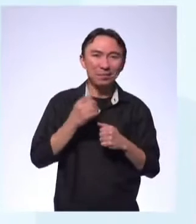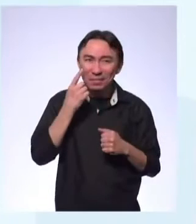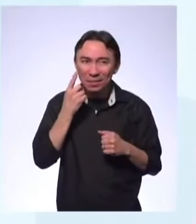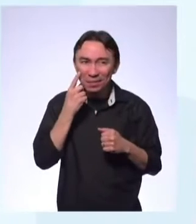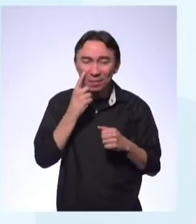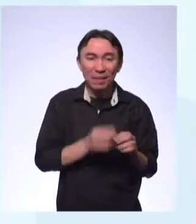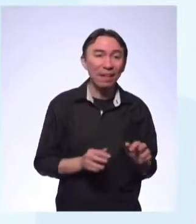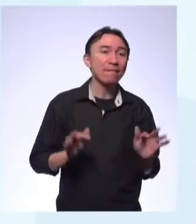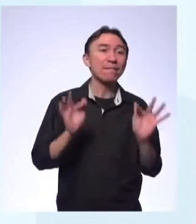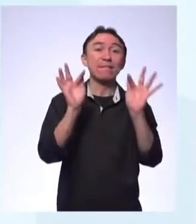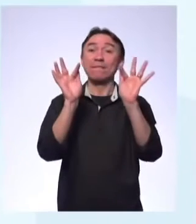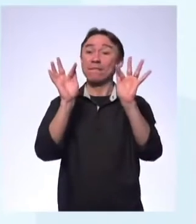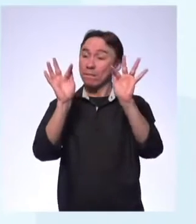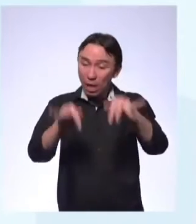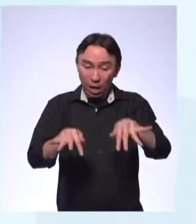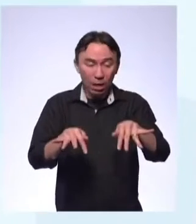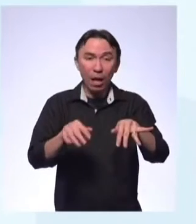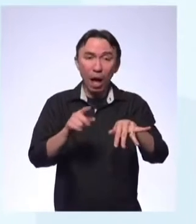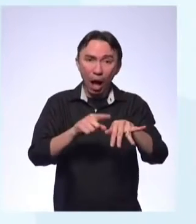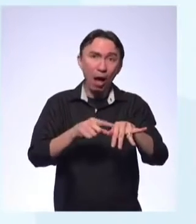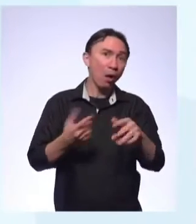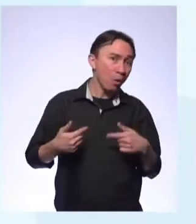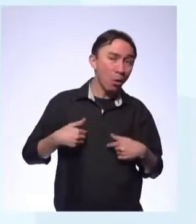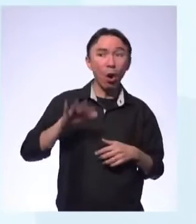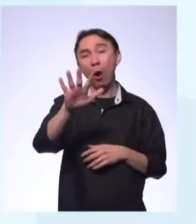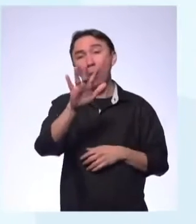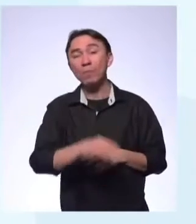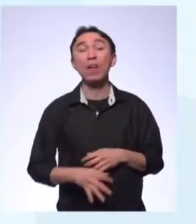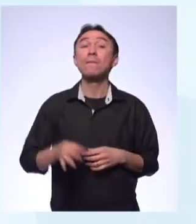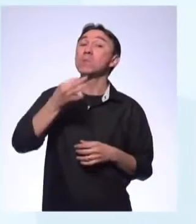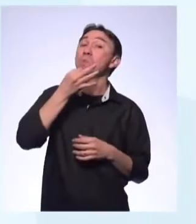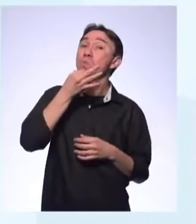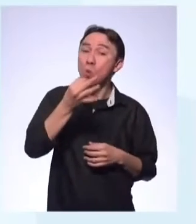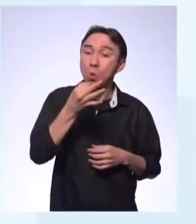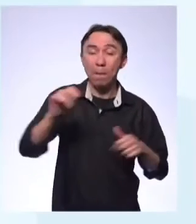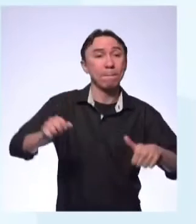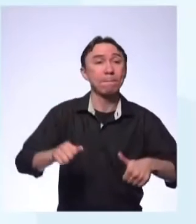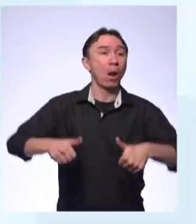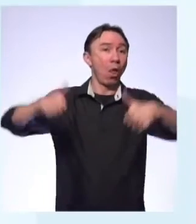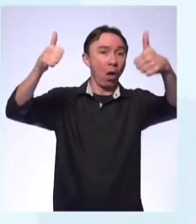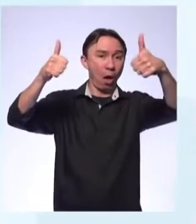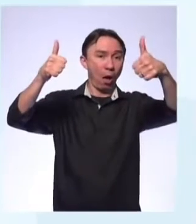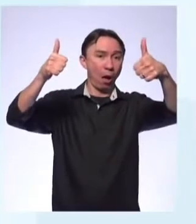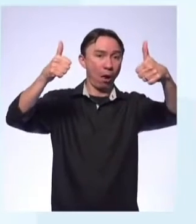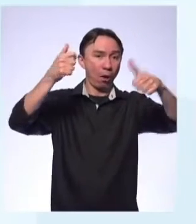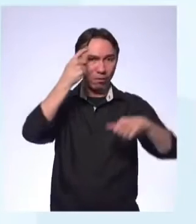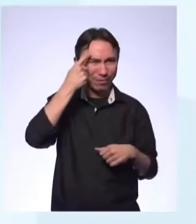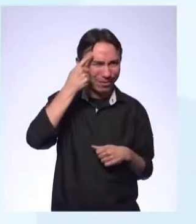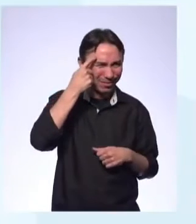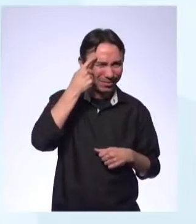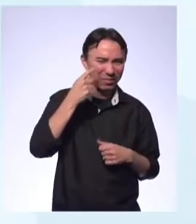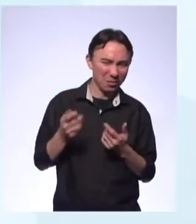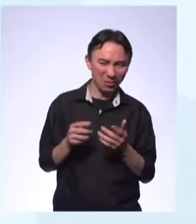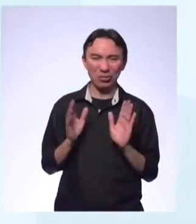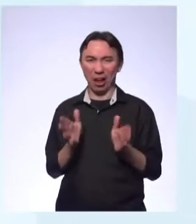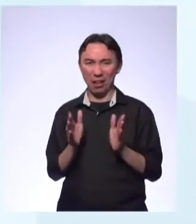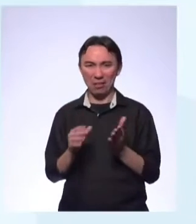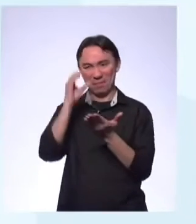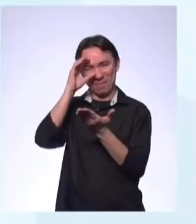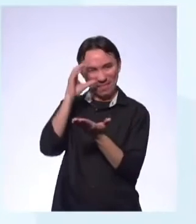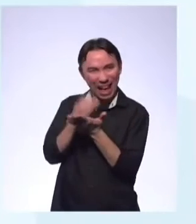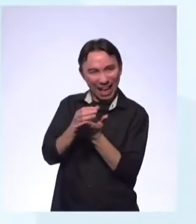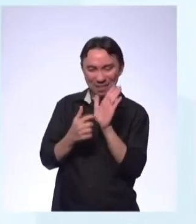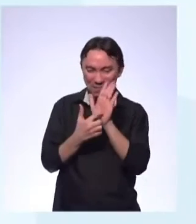uma sugestão de melhoria para aquele para aquela Minha tese apresentada para aquela a problemática